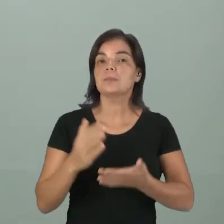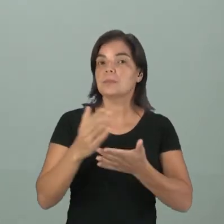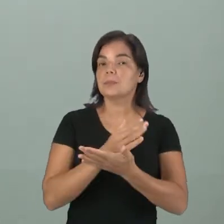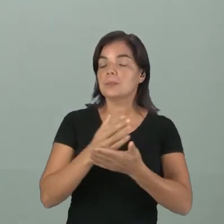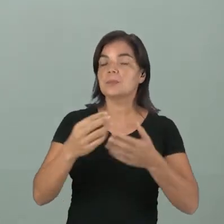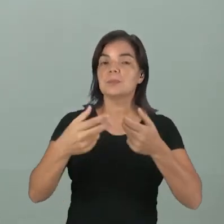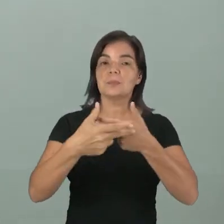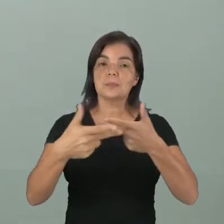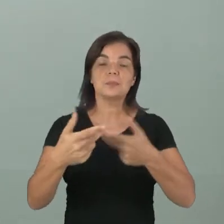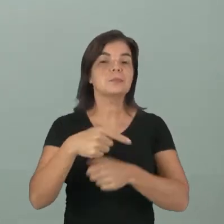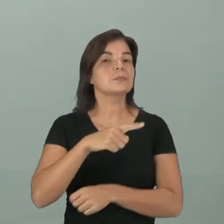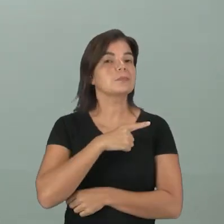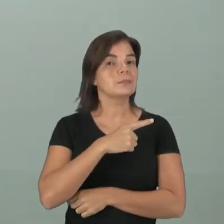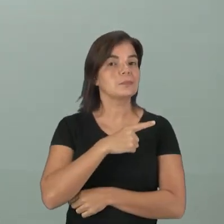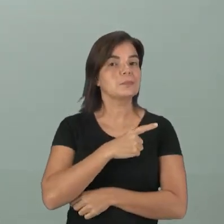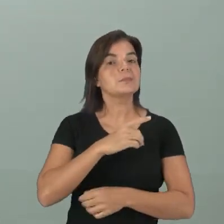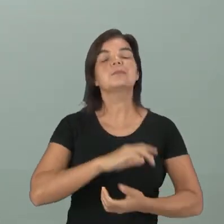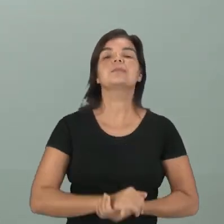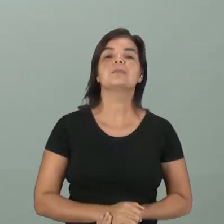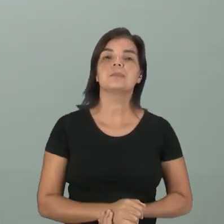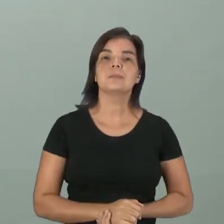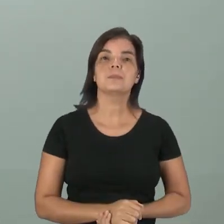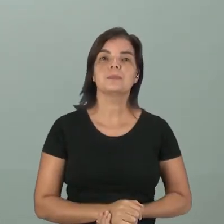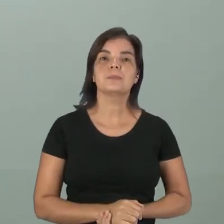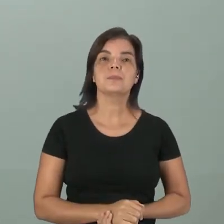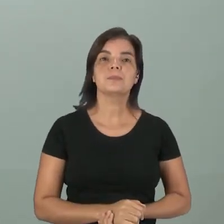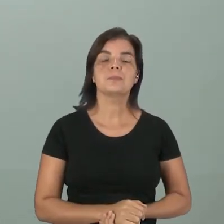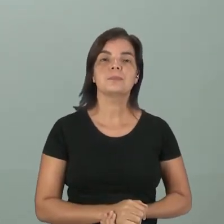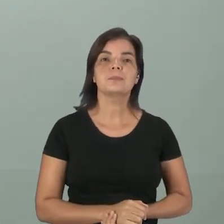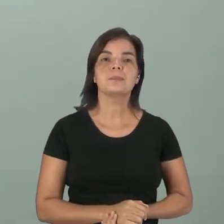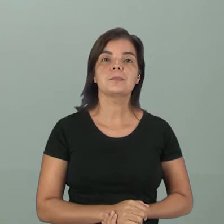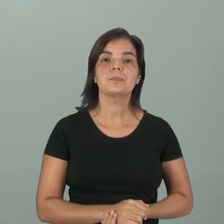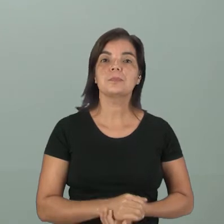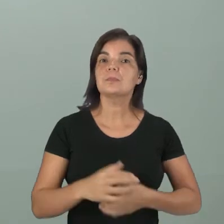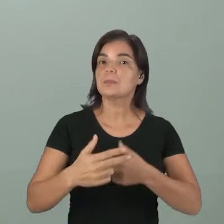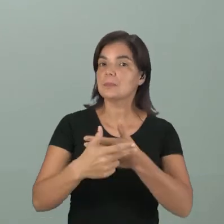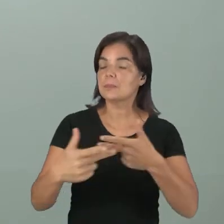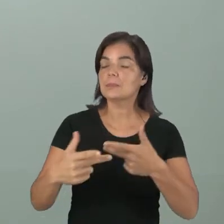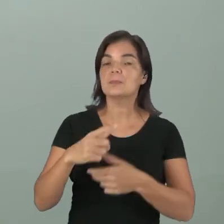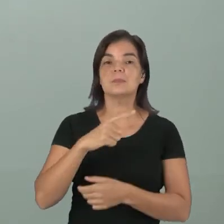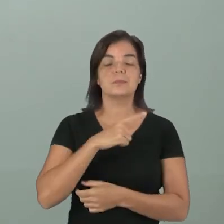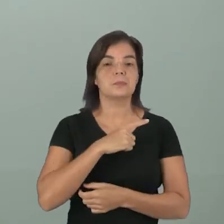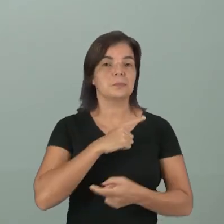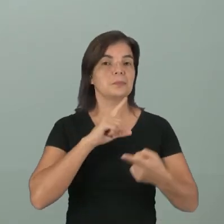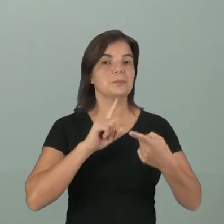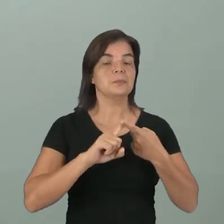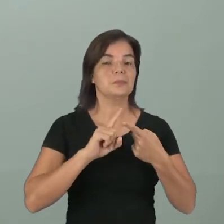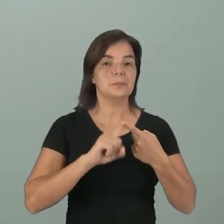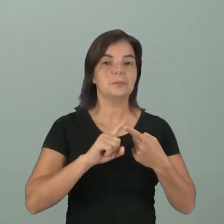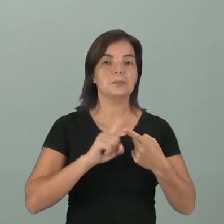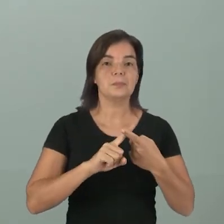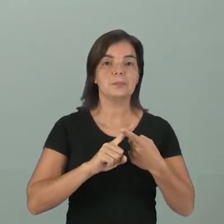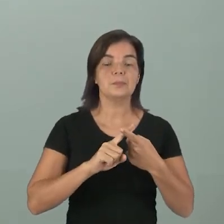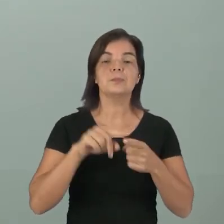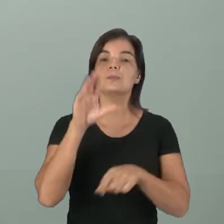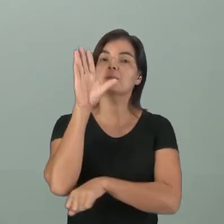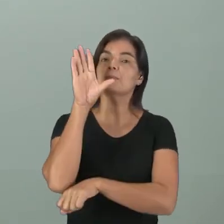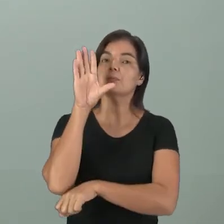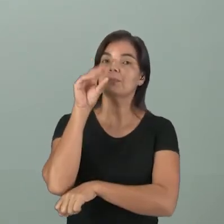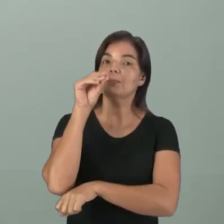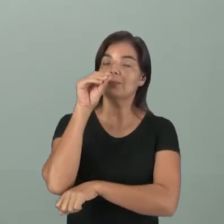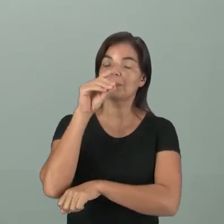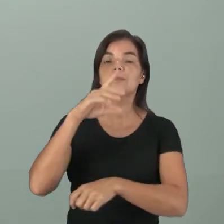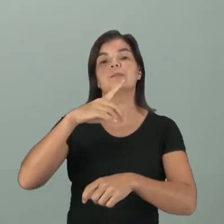alguns elementos. Nós temos aqui, olhem só, alguns objetos. Nós temos aqui